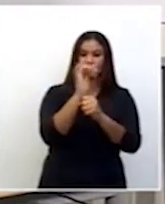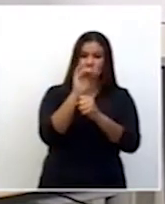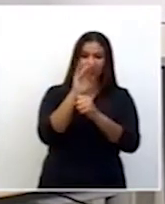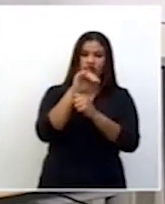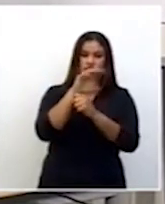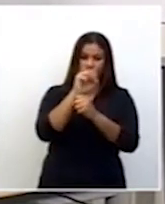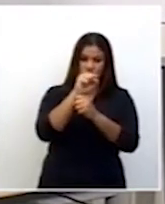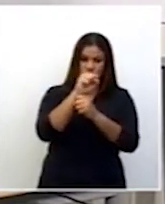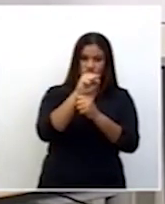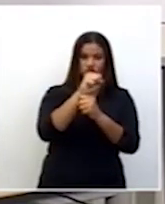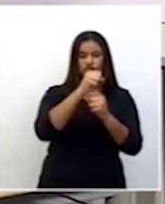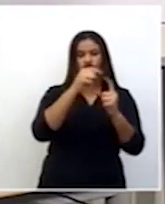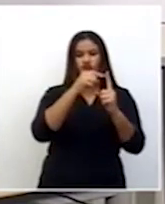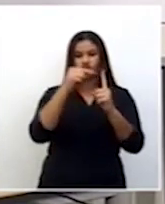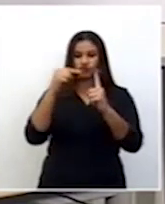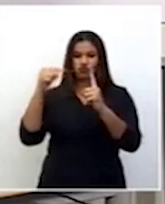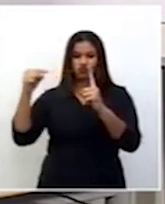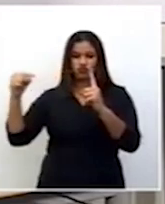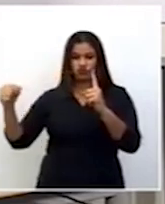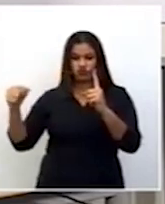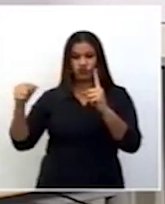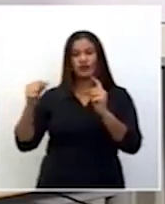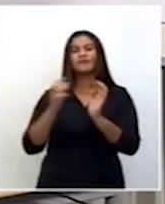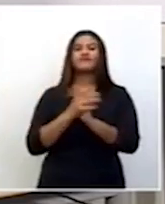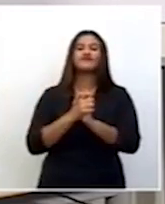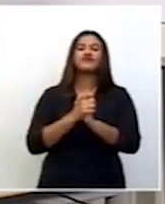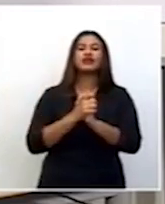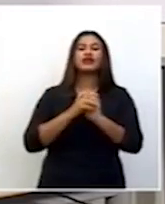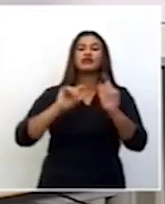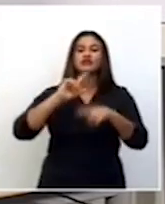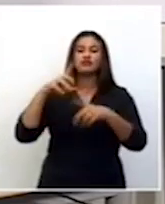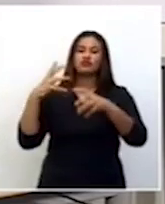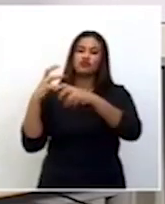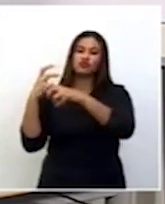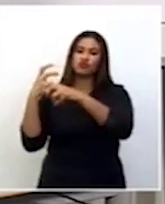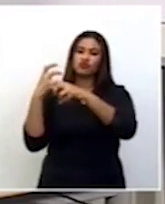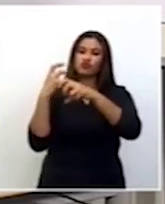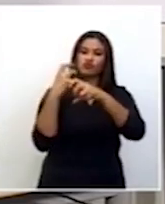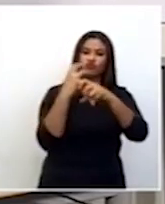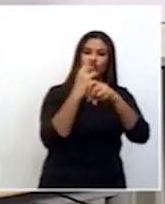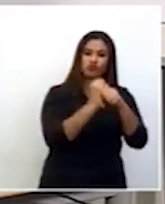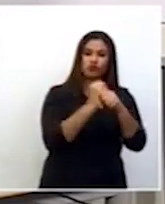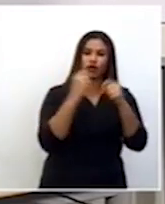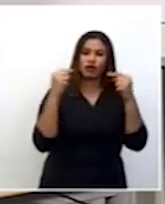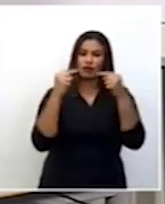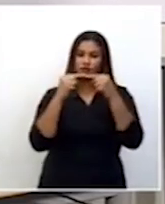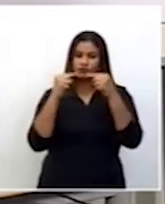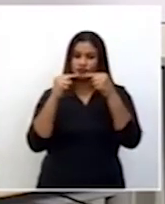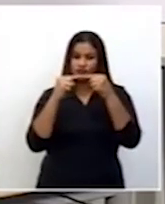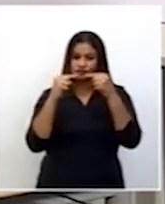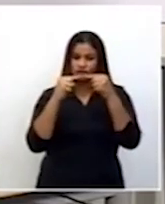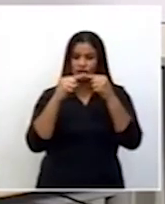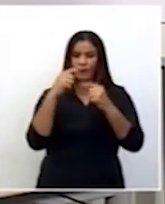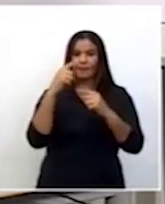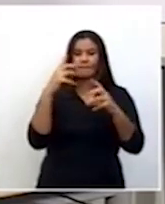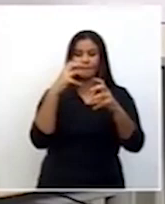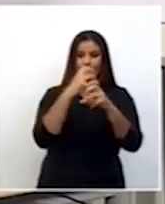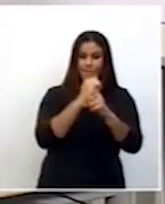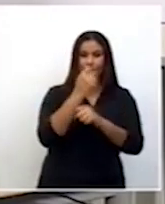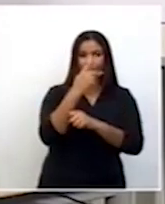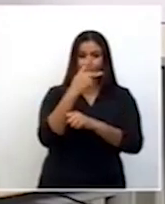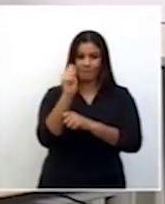vinha somando e nós encontramos o próximo e fizemos a soma desse termo, né? Então, a soma da PA.